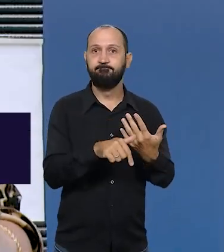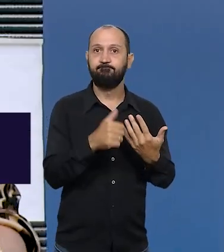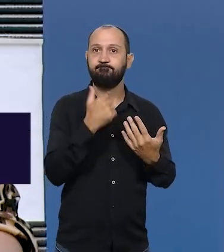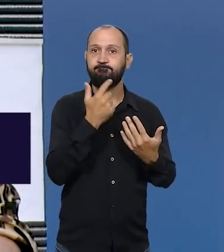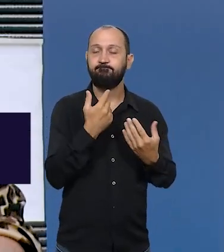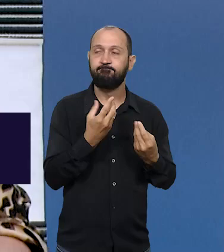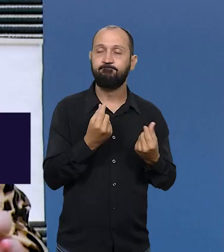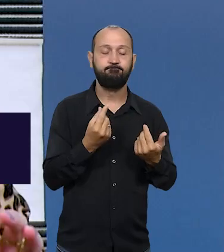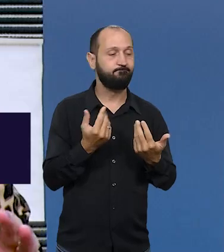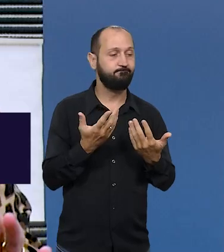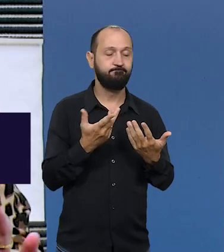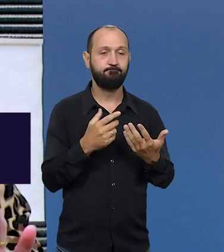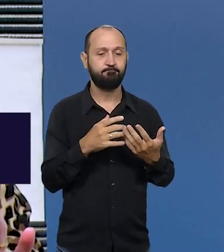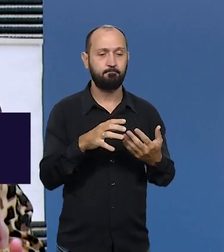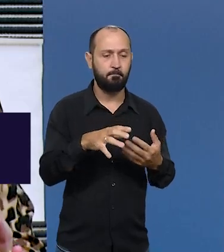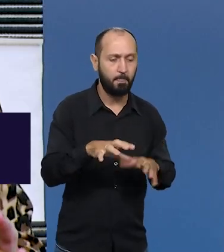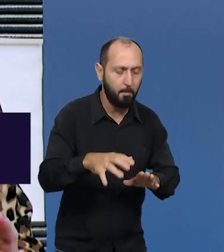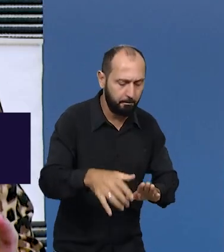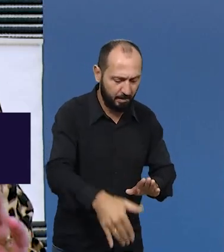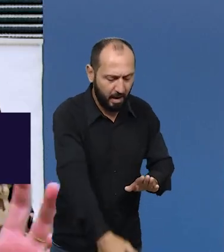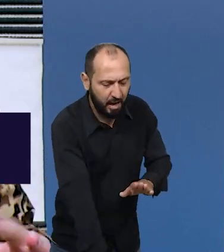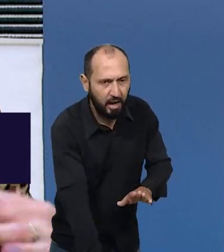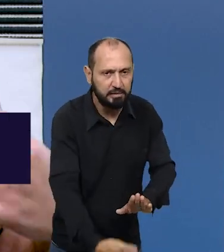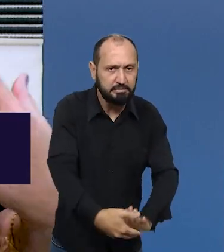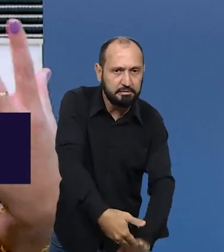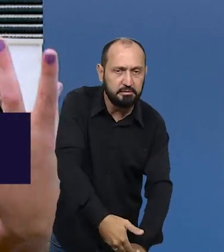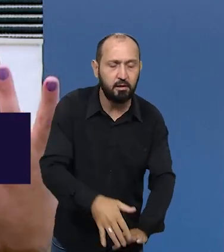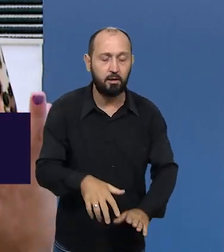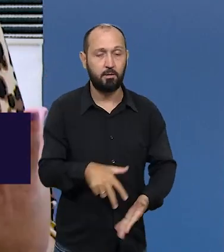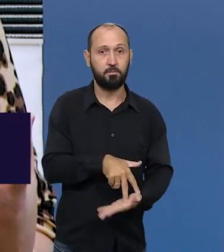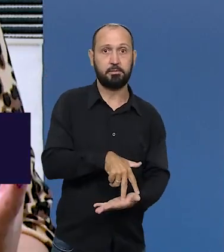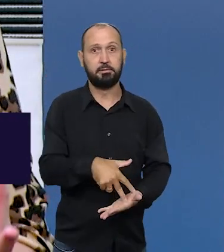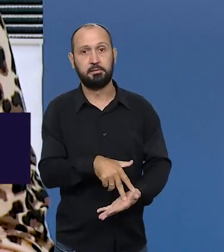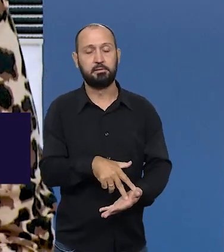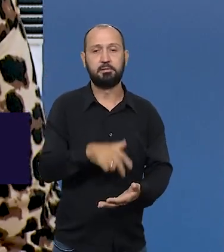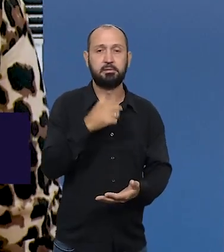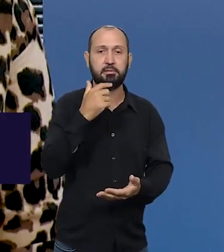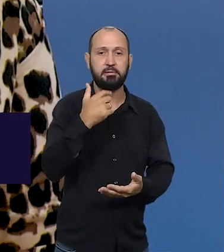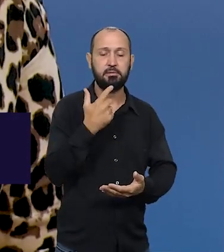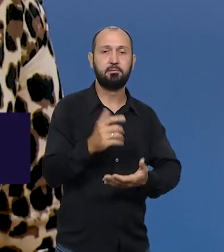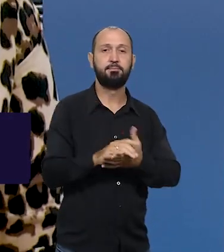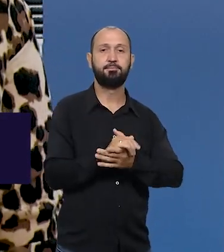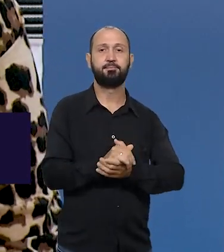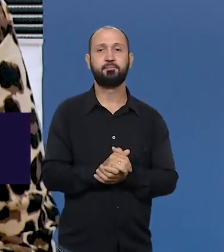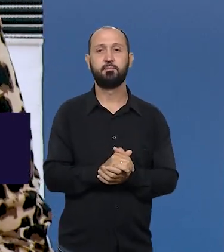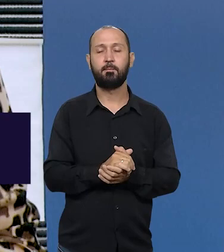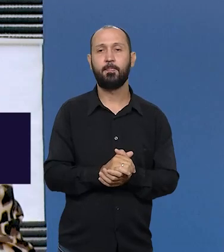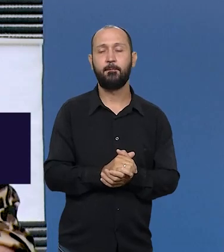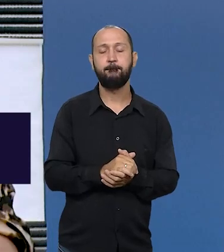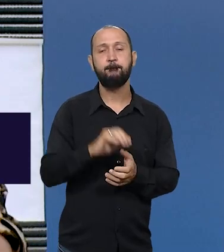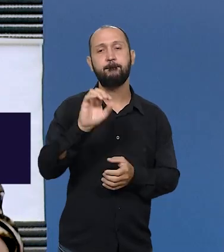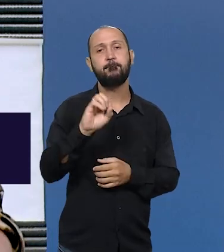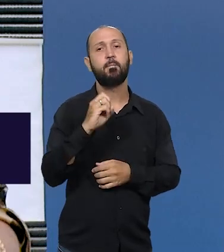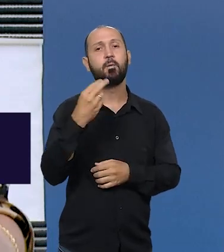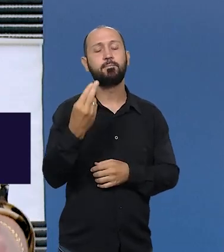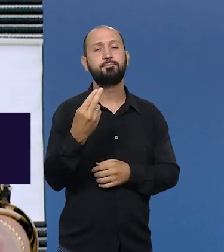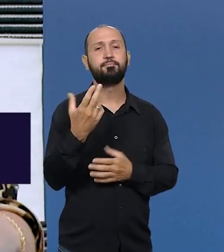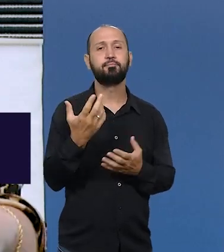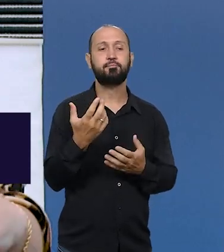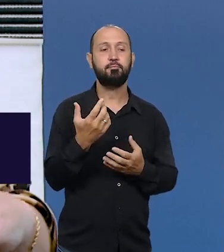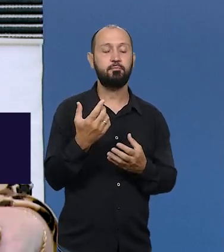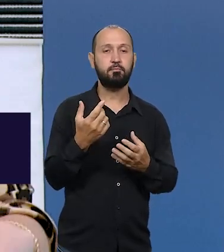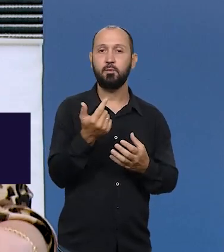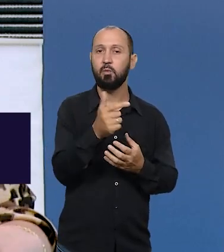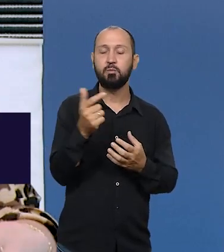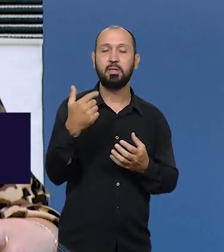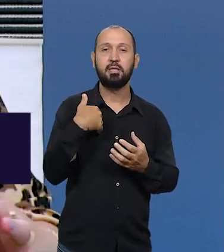É porque ela não consegue alcançar o pé? É porque ela não tem o equilíbrio para isso, para colocar o sapato? Ou é porque